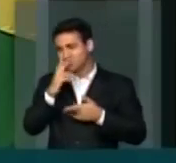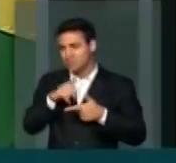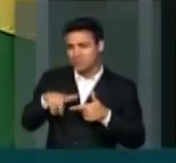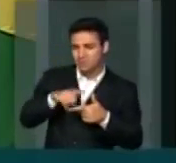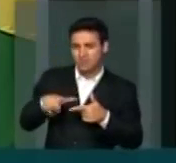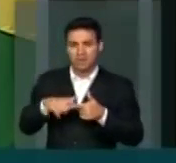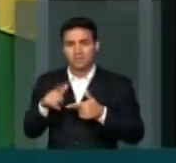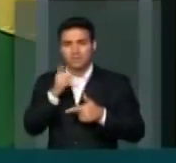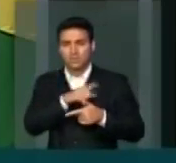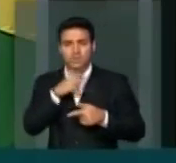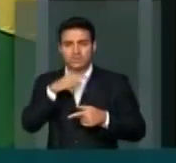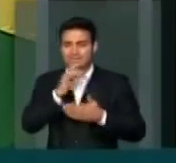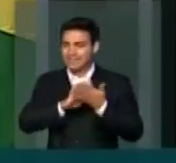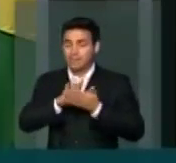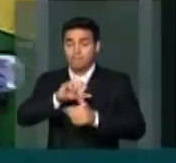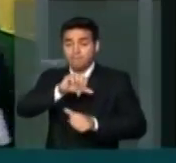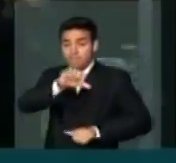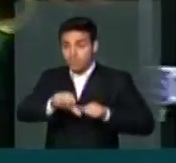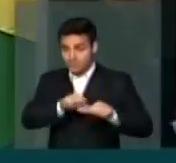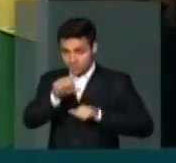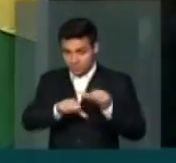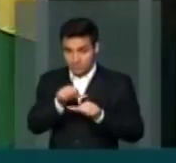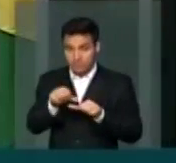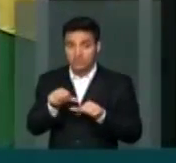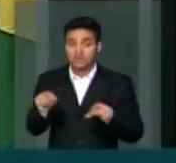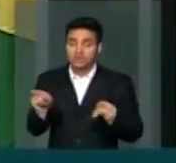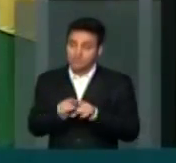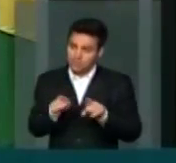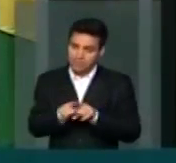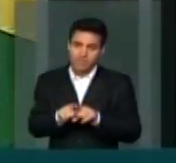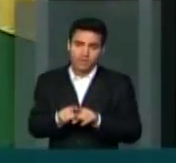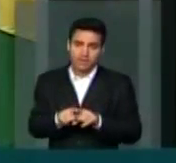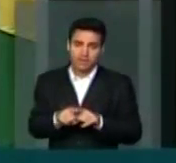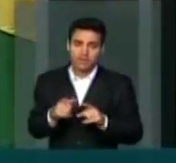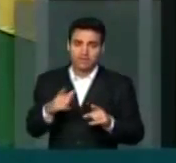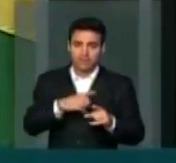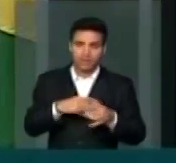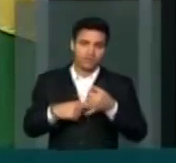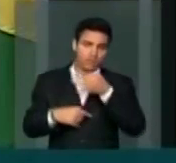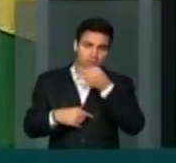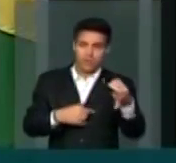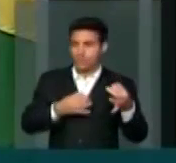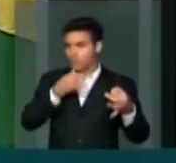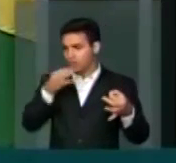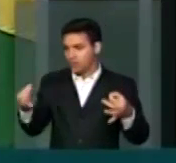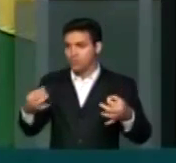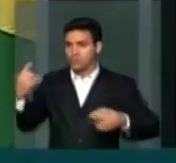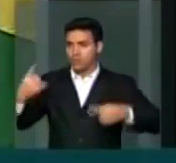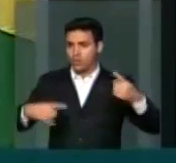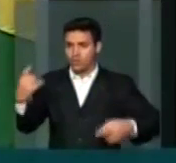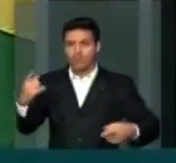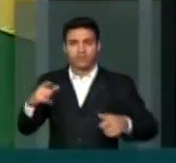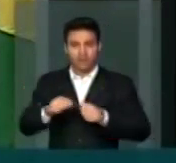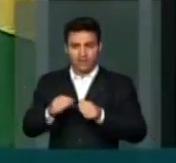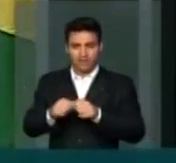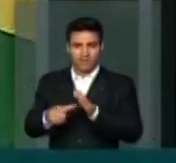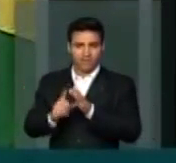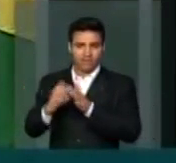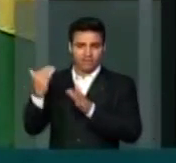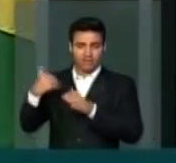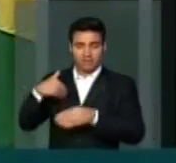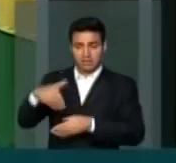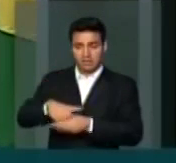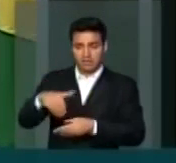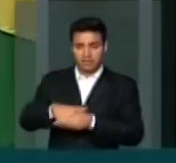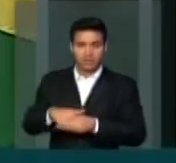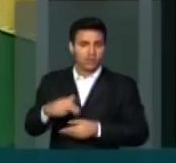mudanças, também não devemos ver o embate democrático de ideias do último pleito como confronto ideológico